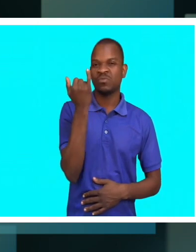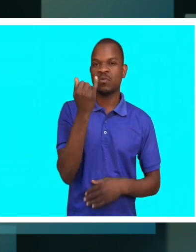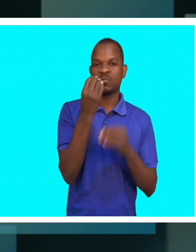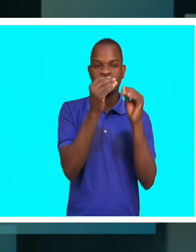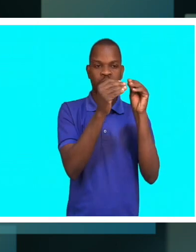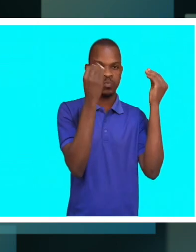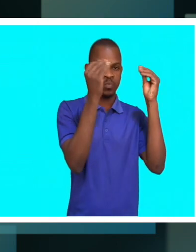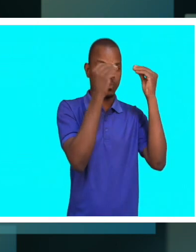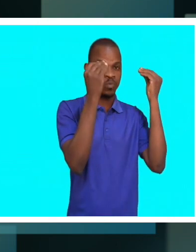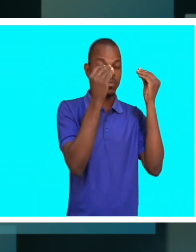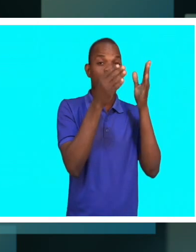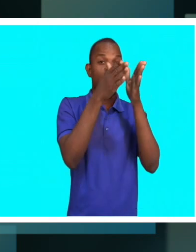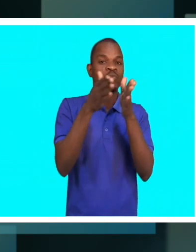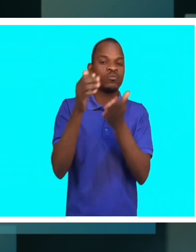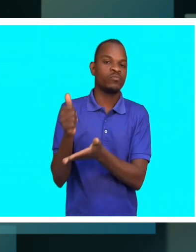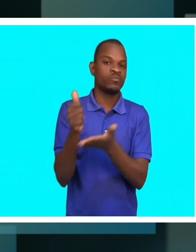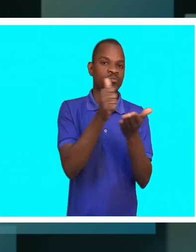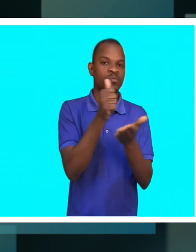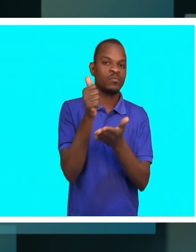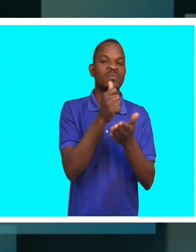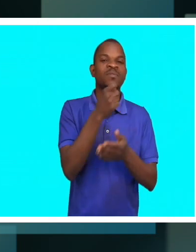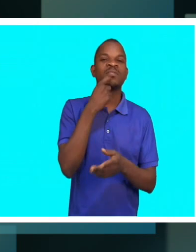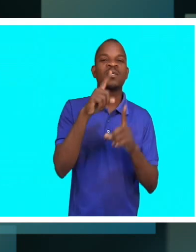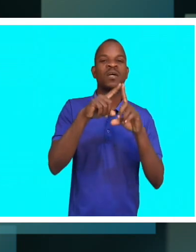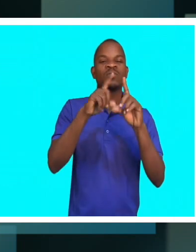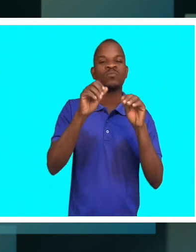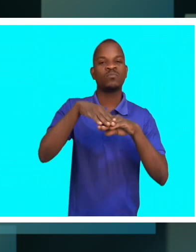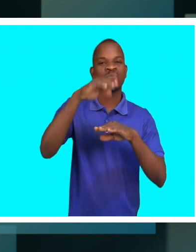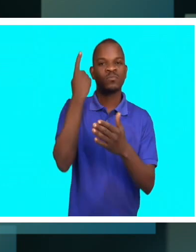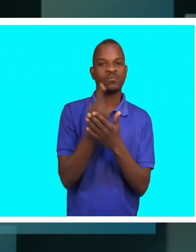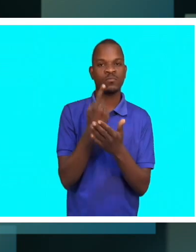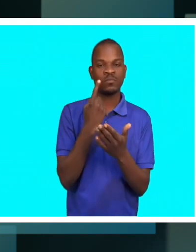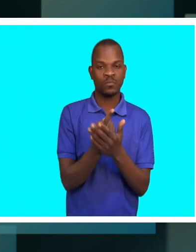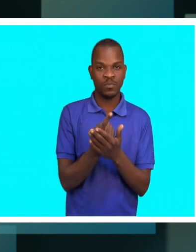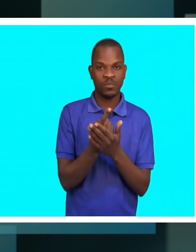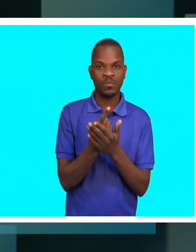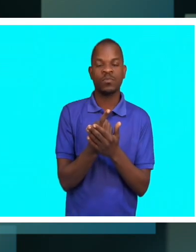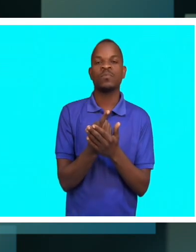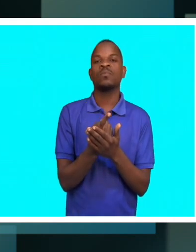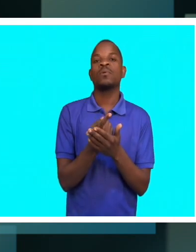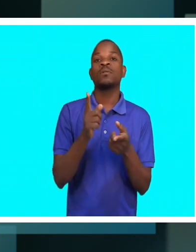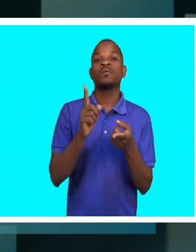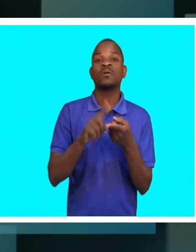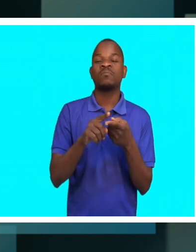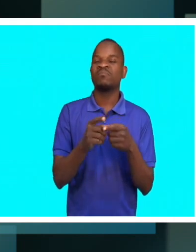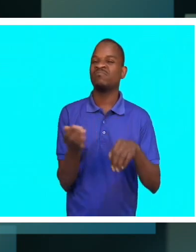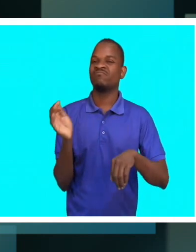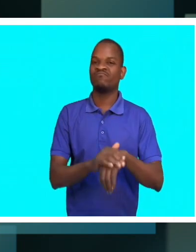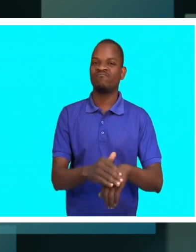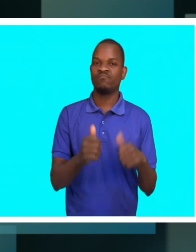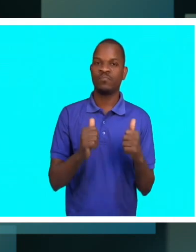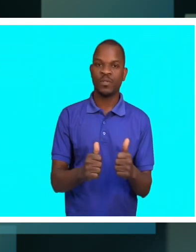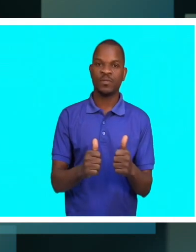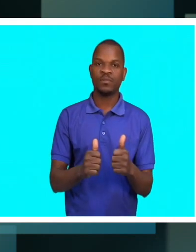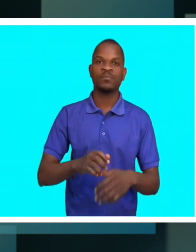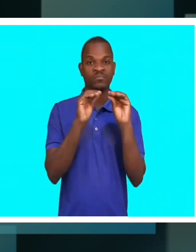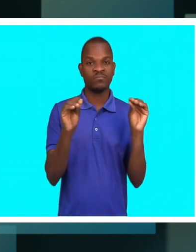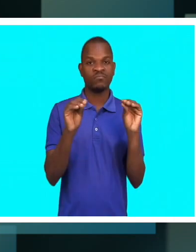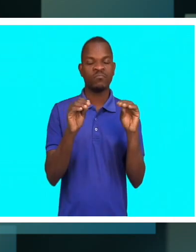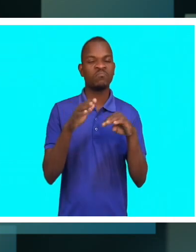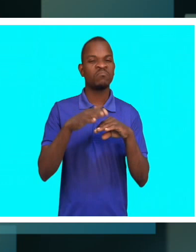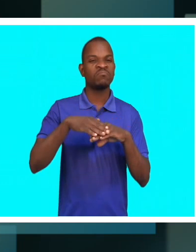os bolseiros, destaca o consentimento desta universidade na formação de quadros qualificados.